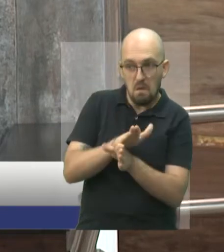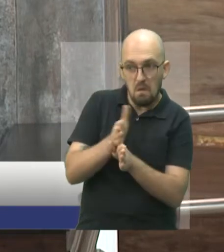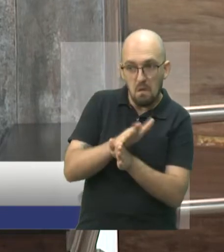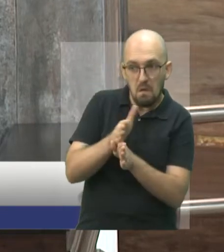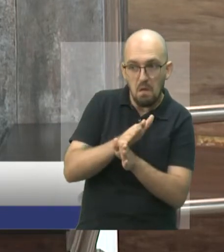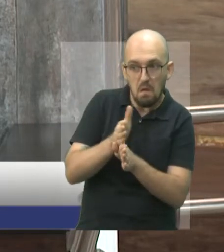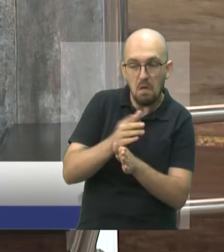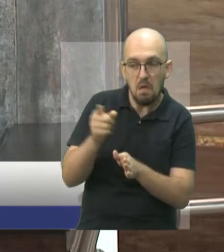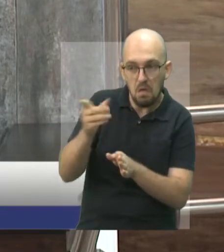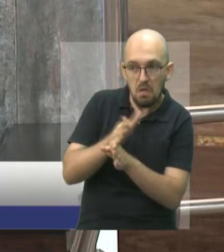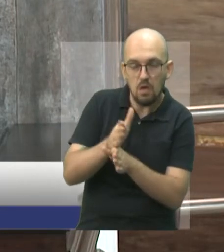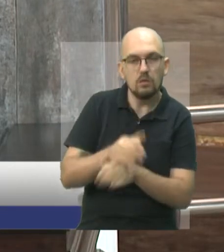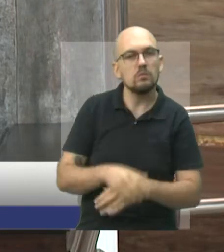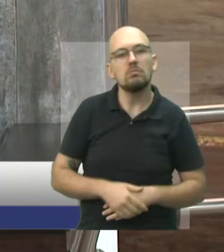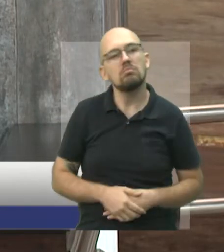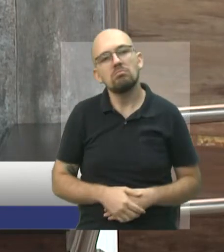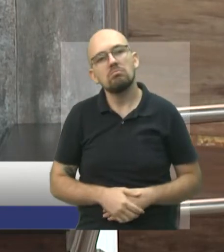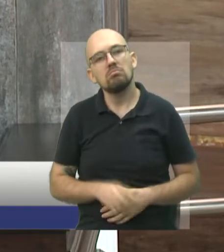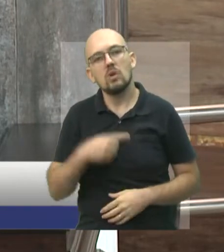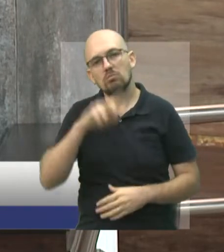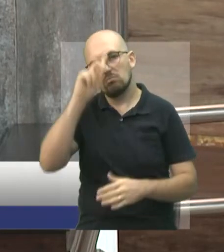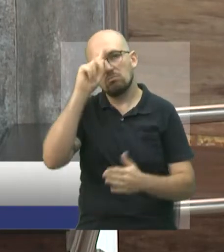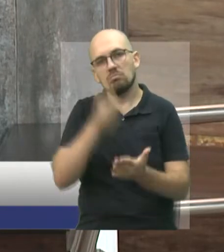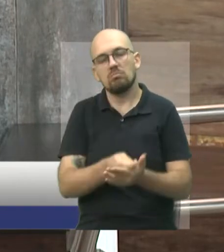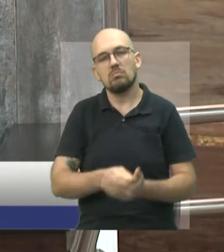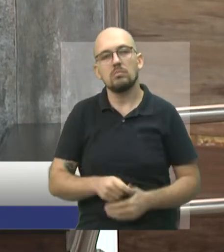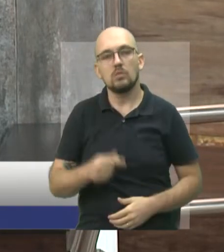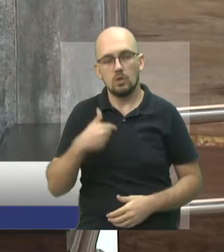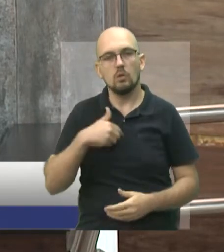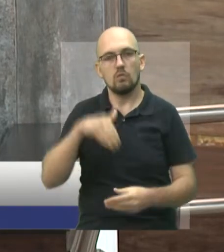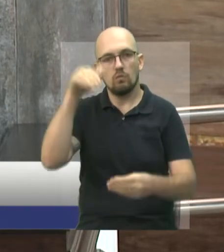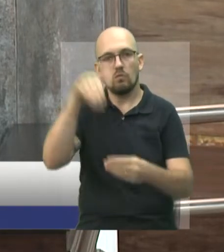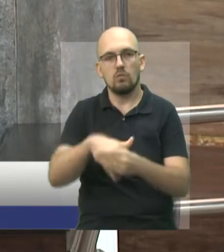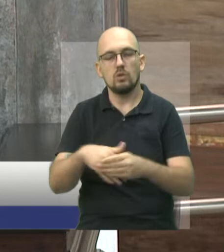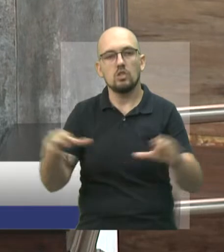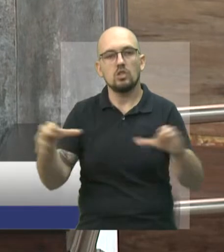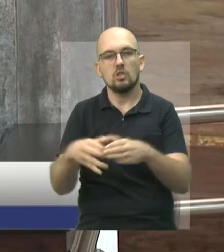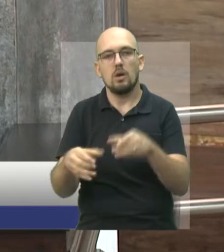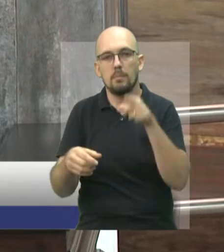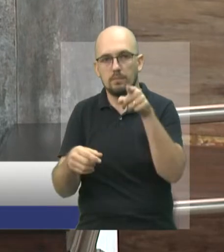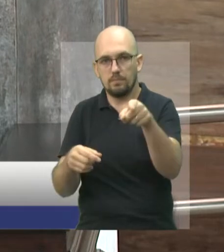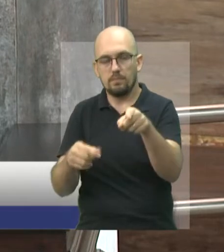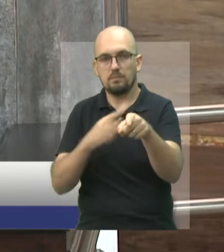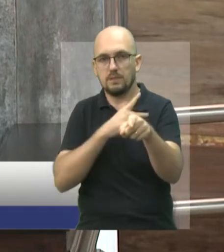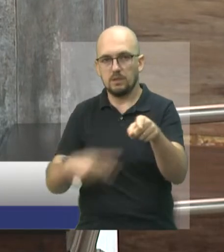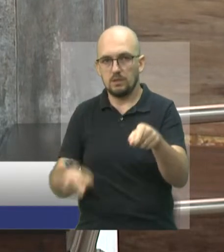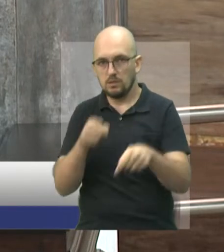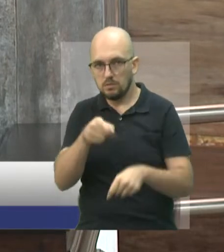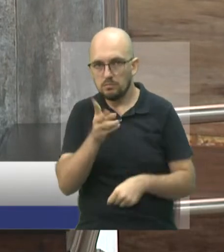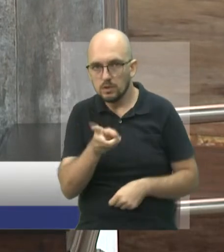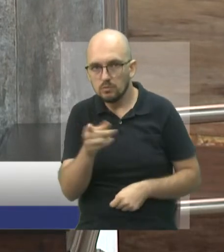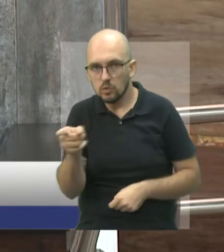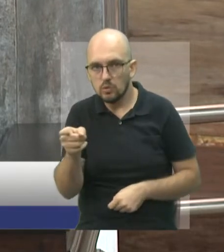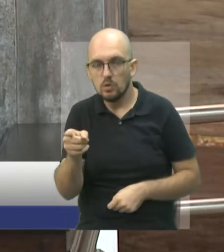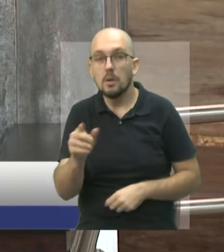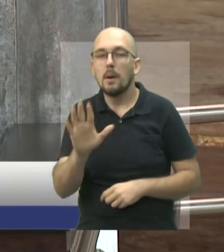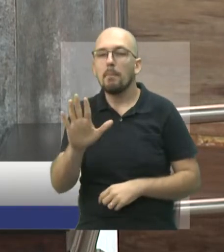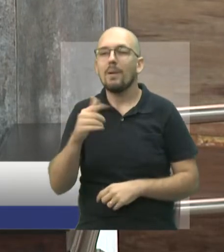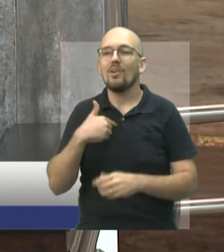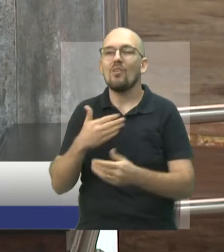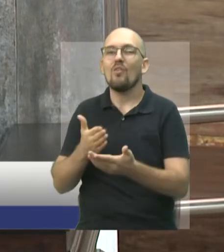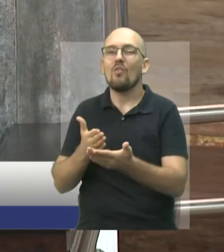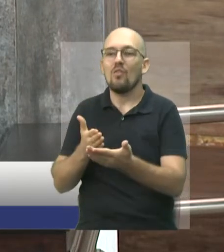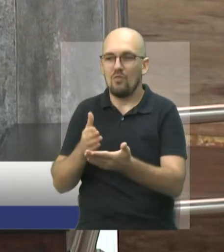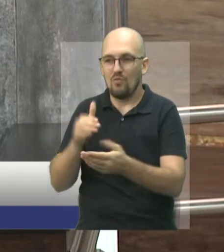optei. Tanto é, presidente, votei na chapa suas, entendeu? Mas não é porque eu votei na chapa